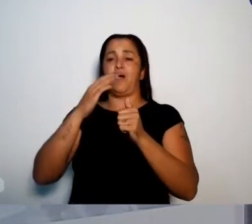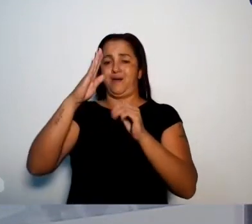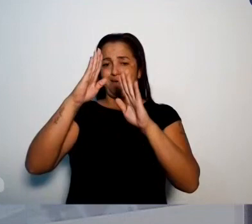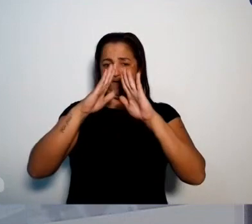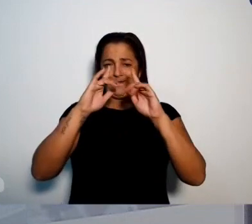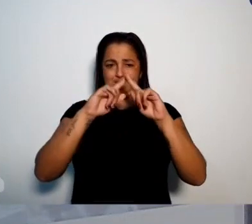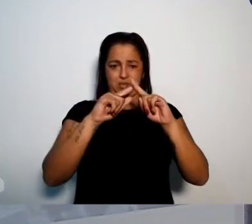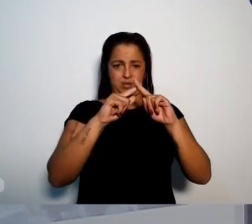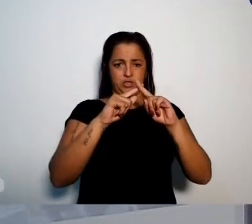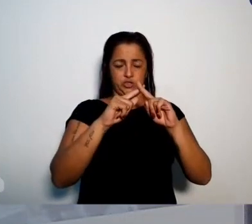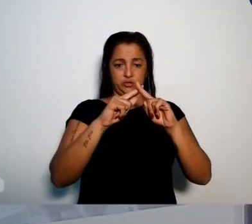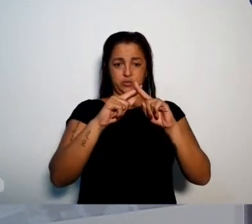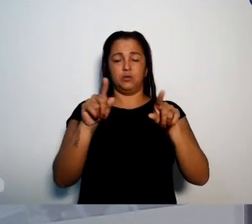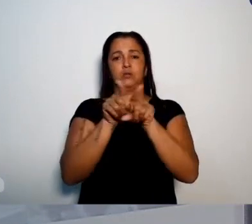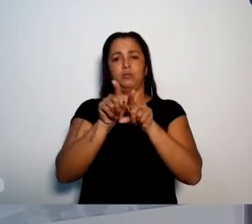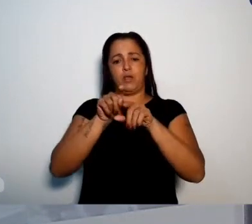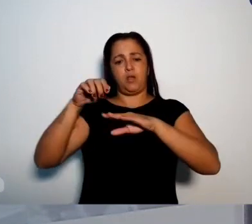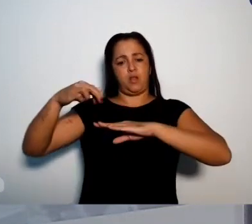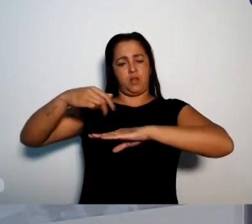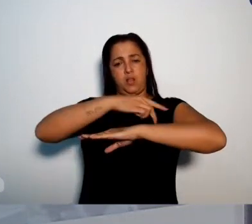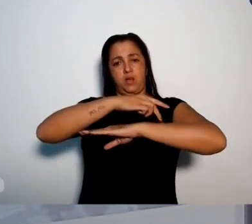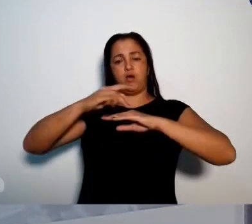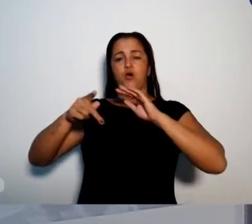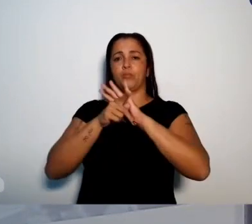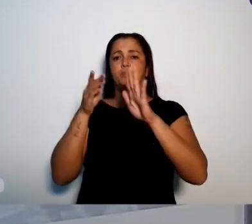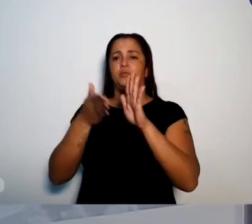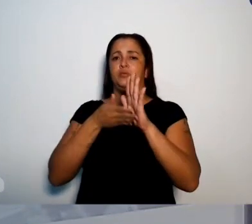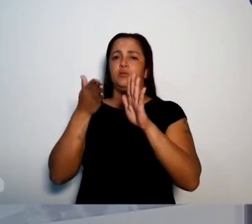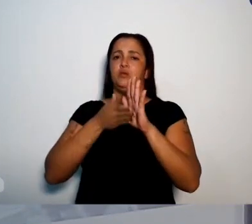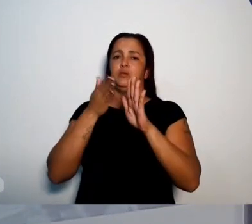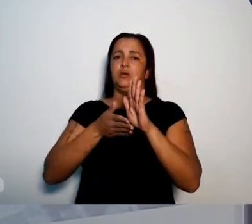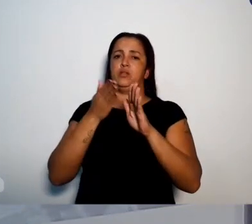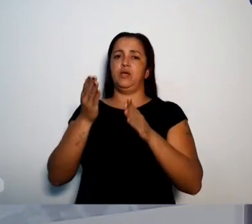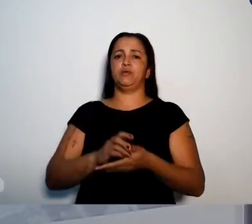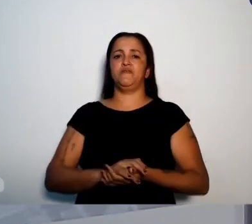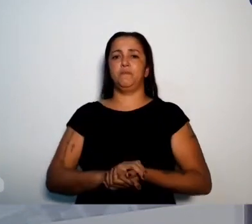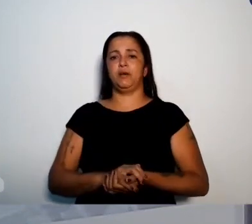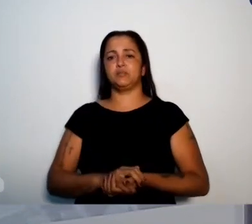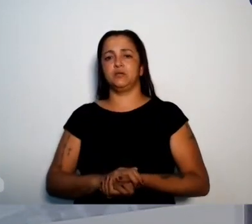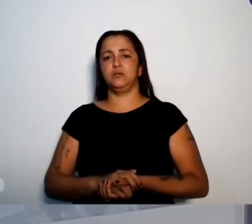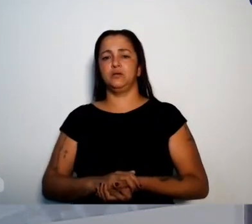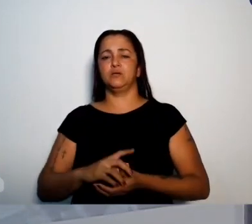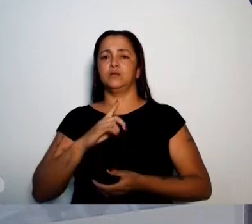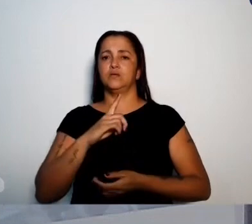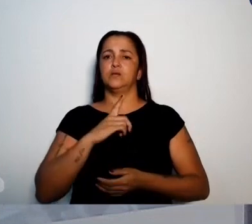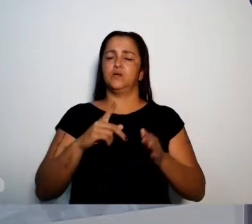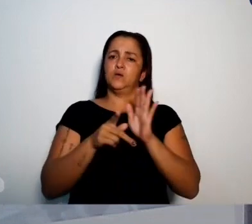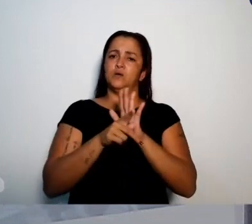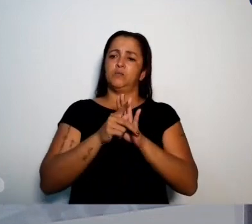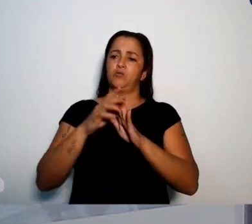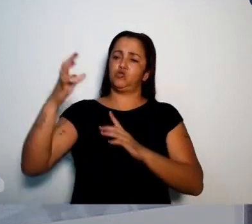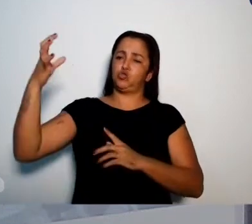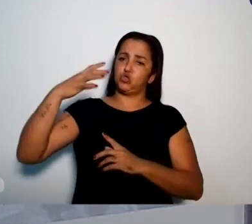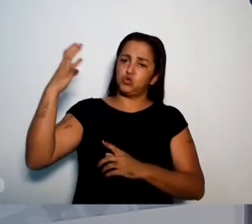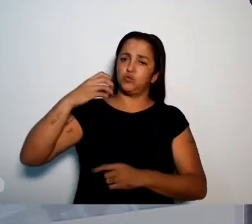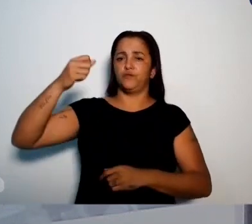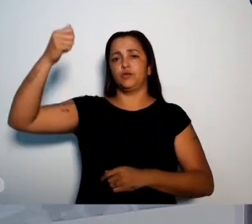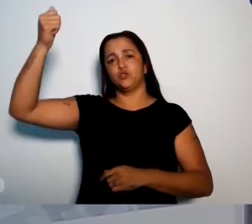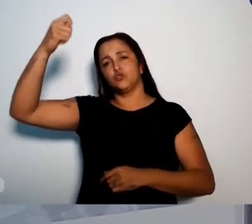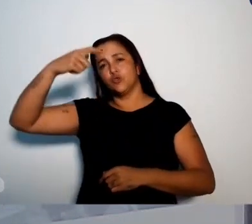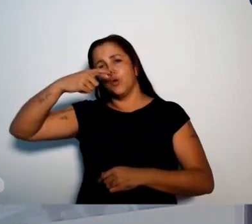da FEPASA. Também as pessoas ficam ali no sol, na chuva, aguardando o